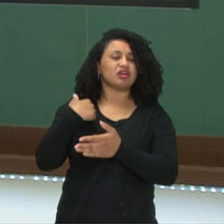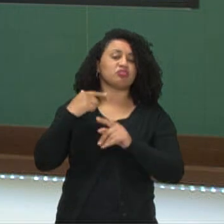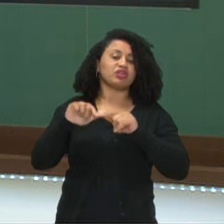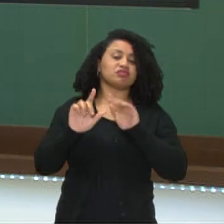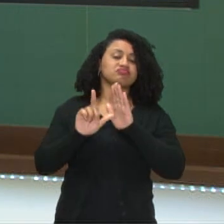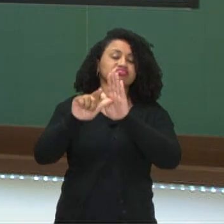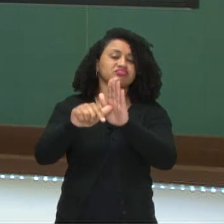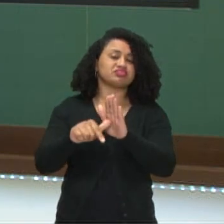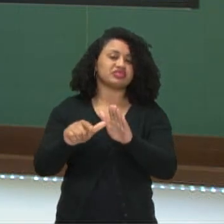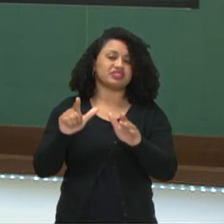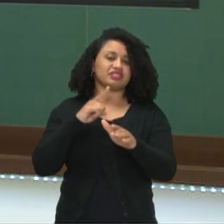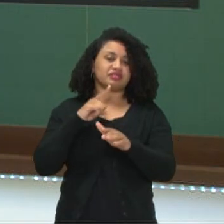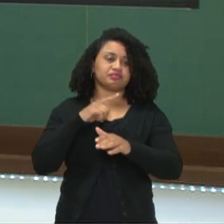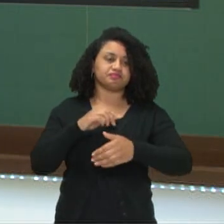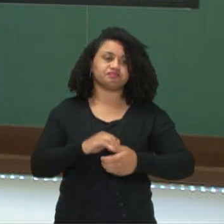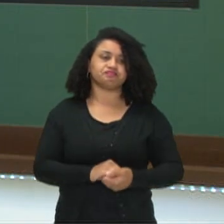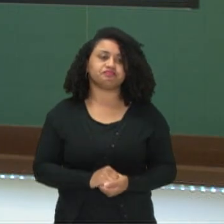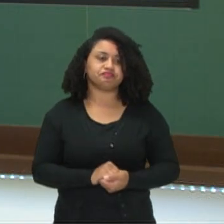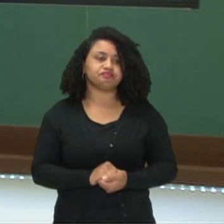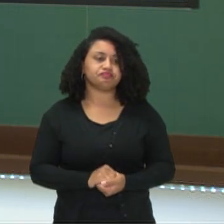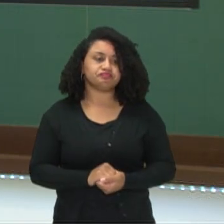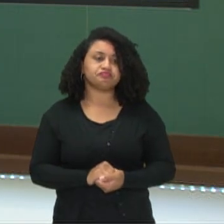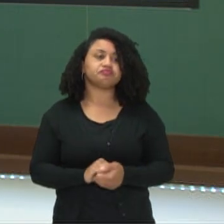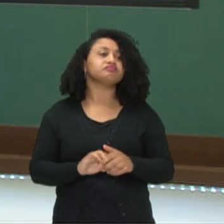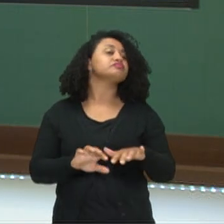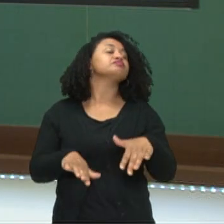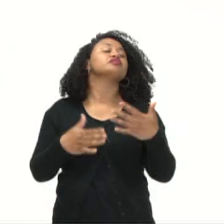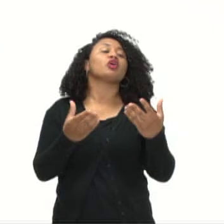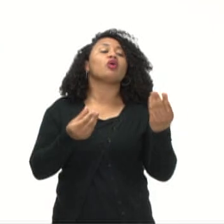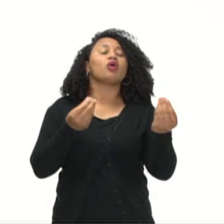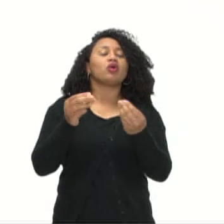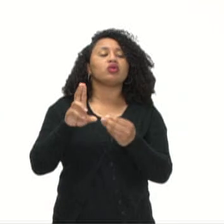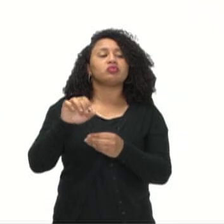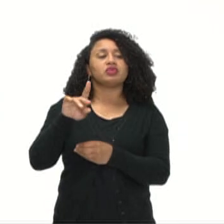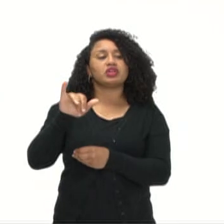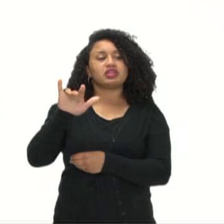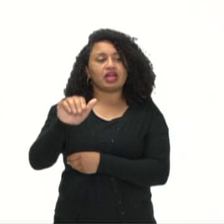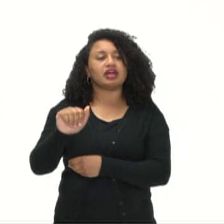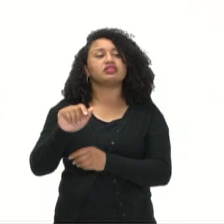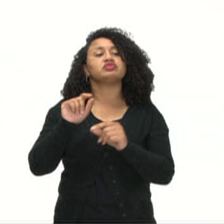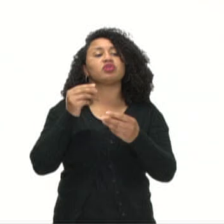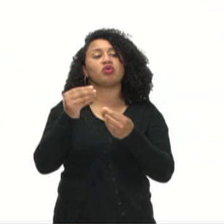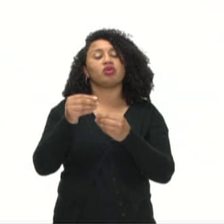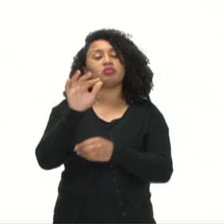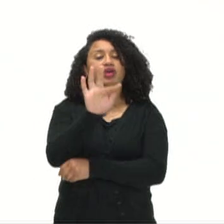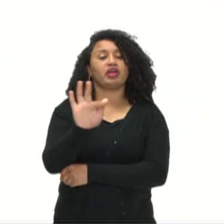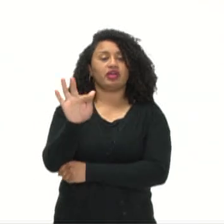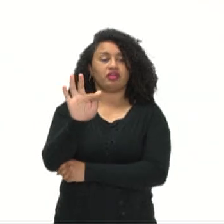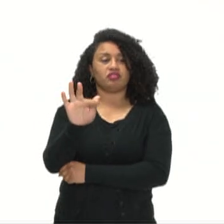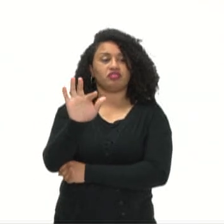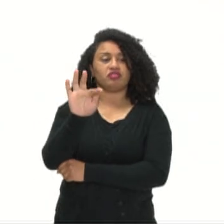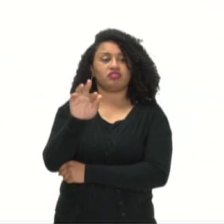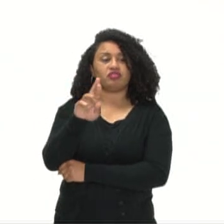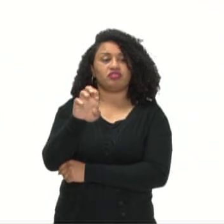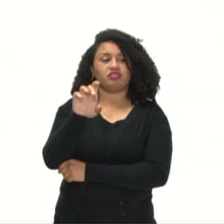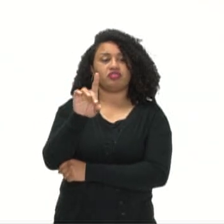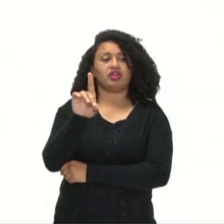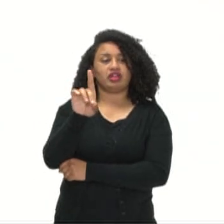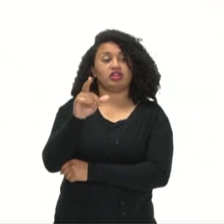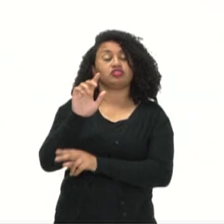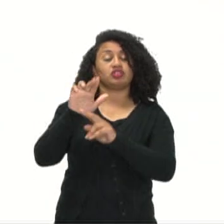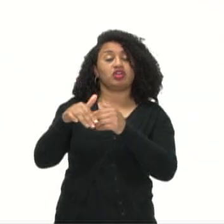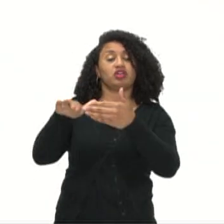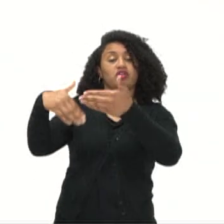circuito. Bom, unidades de capacitância é o Faraday, em homenagem ao grande cientista Michael